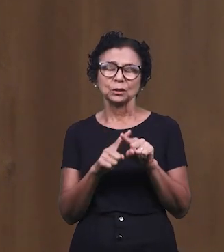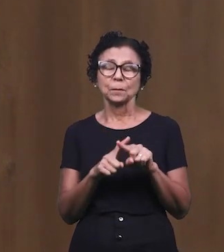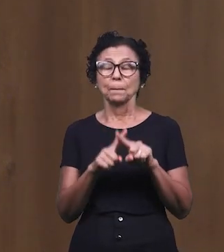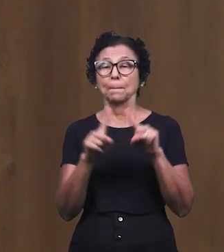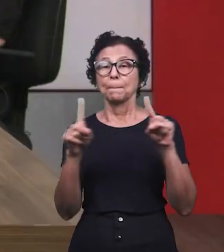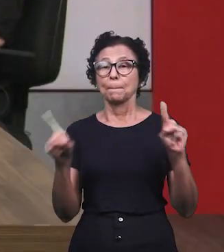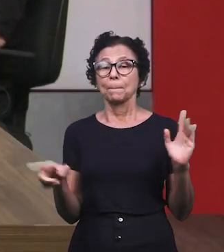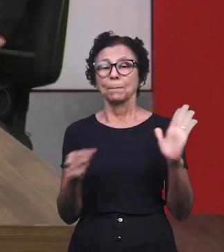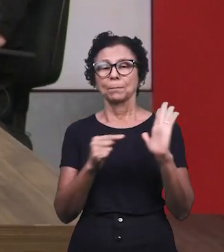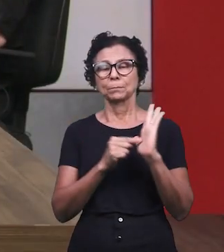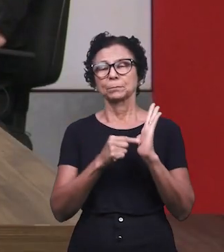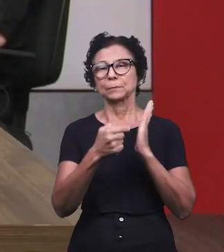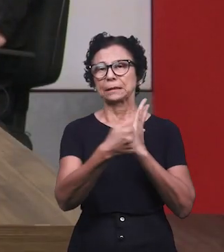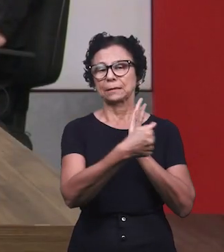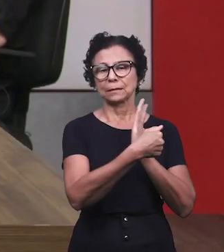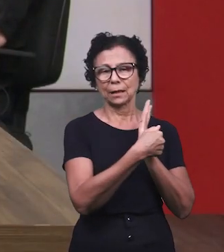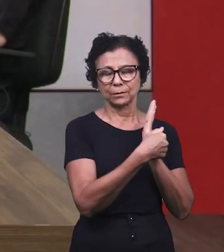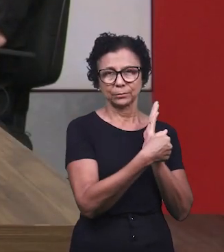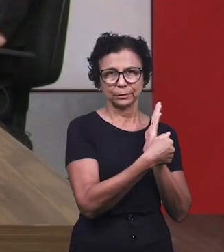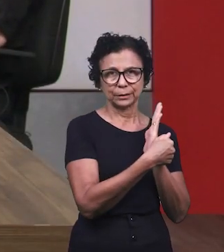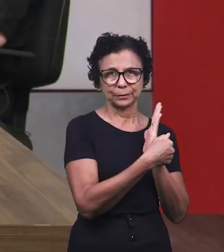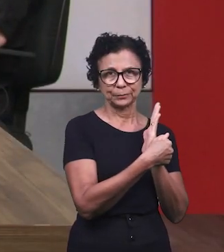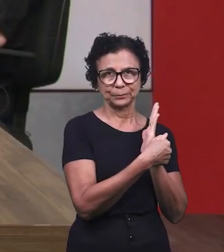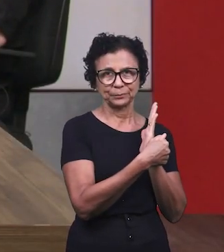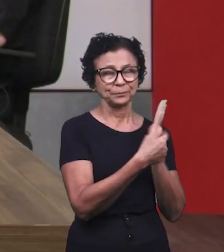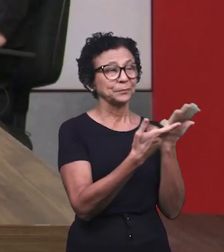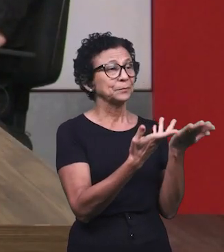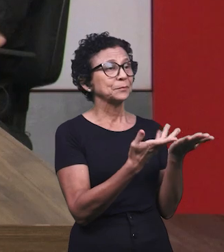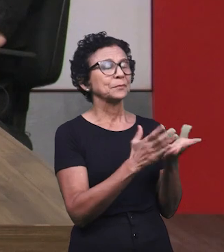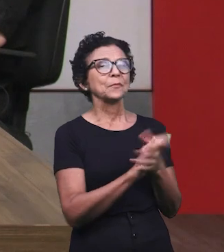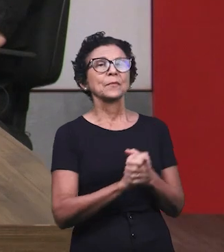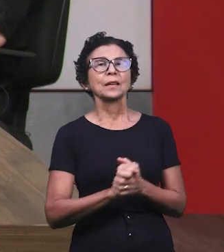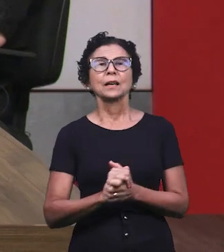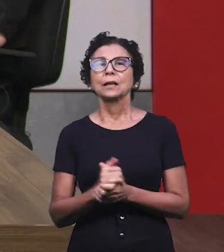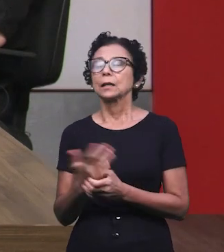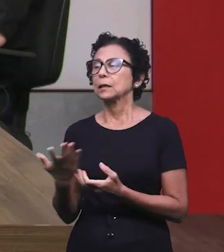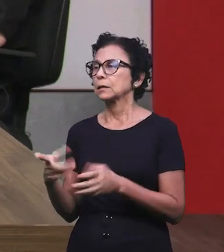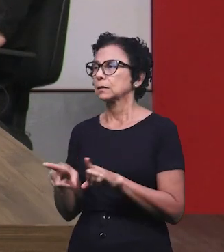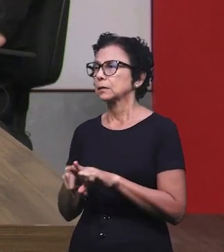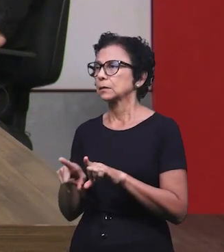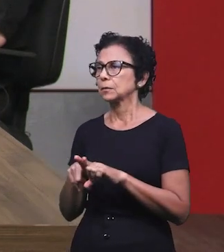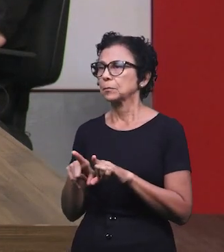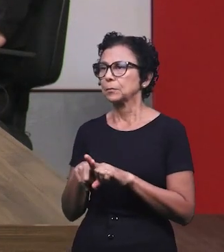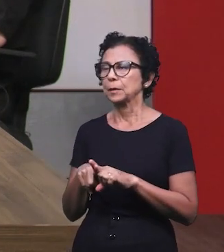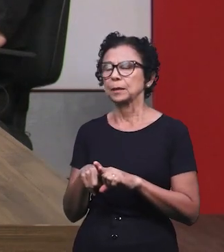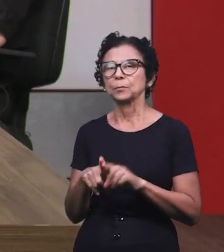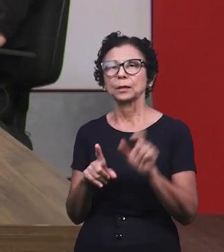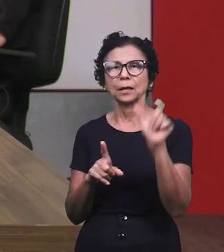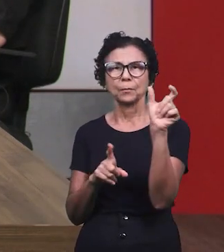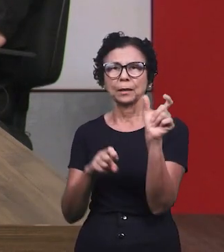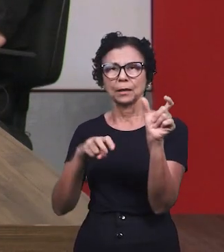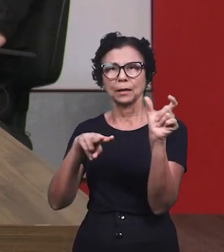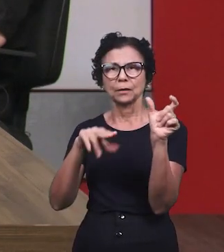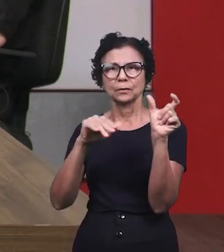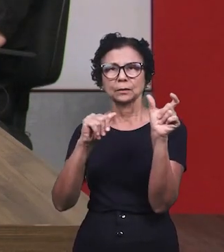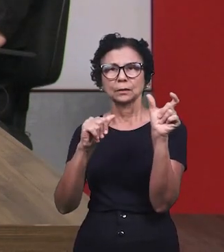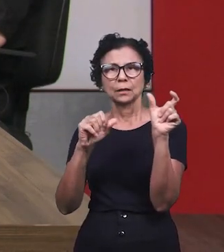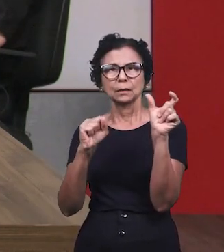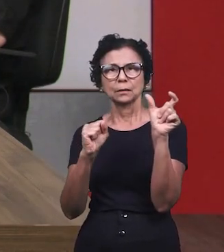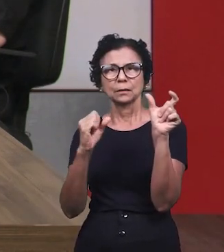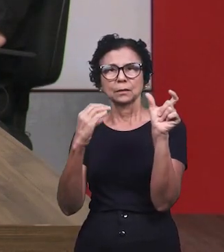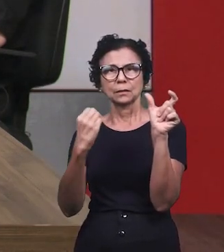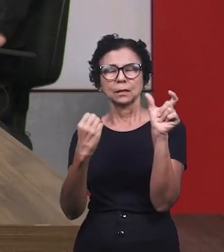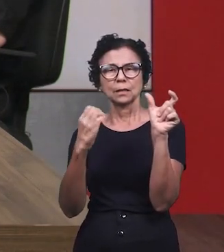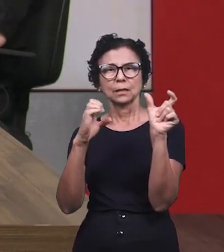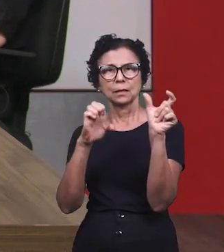Novo Dia? Até porque a palavra nasceu, né? Vamos colocar assim, no português falando, né, Cidinha? A palavra